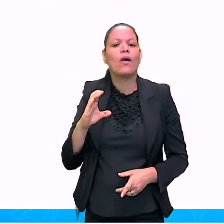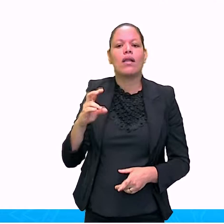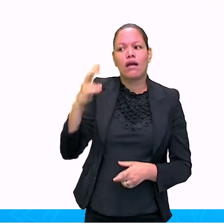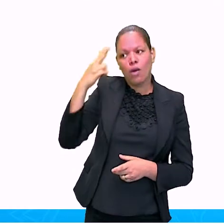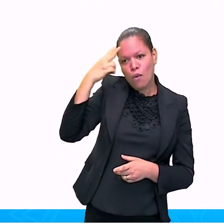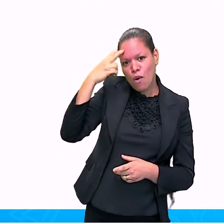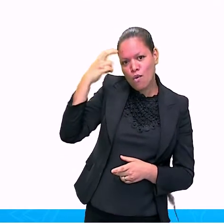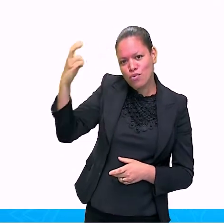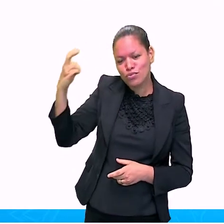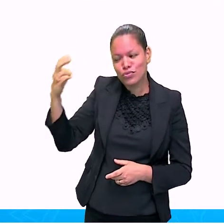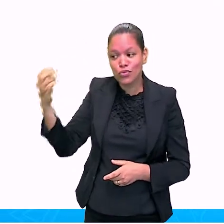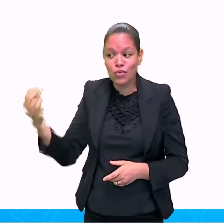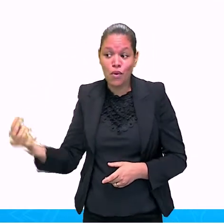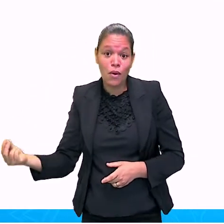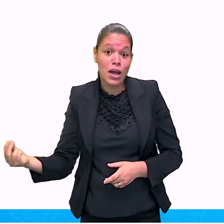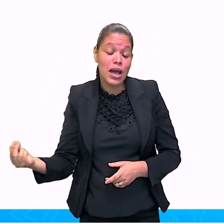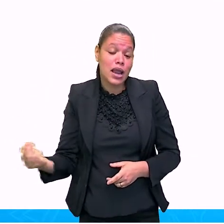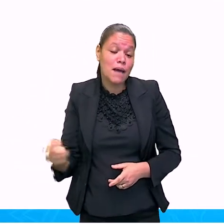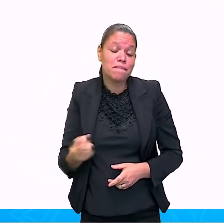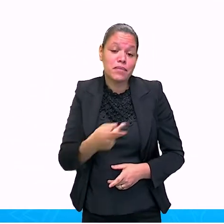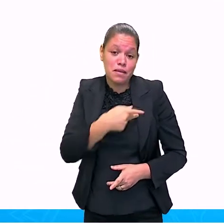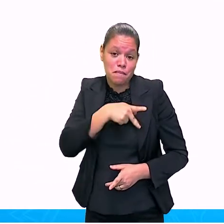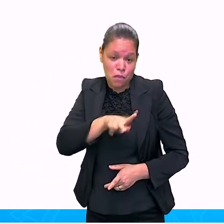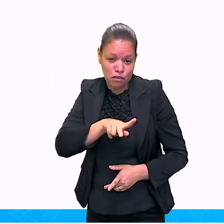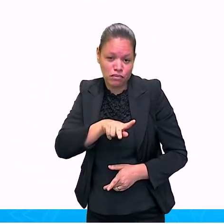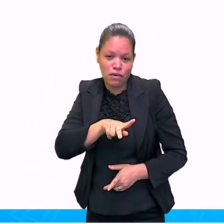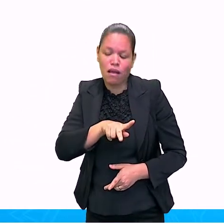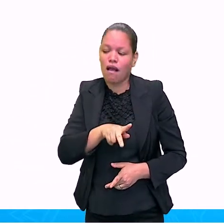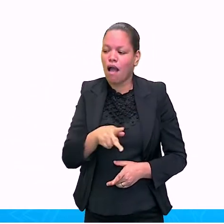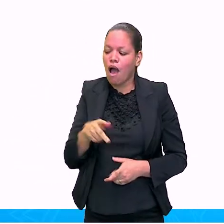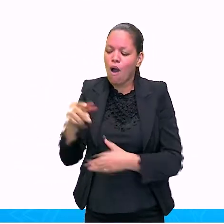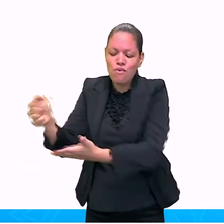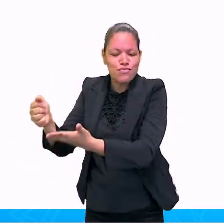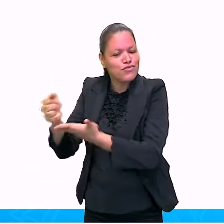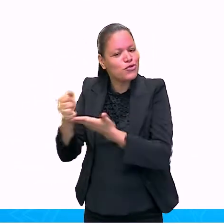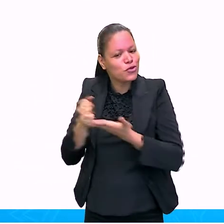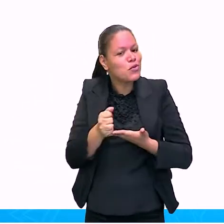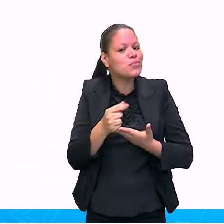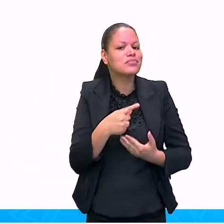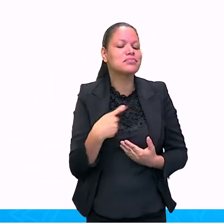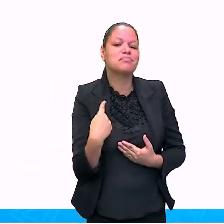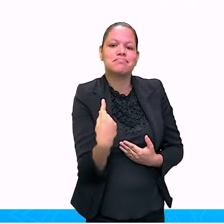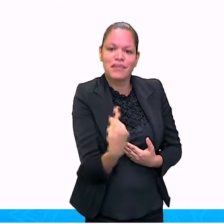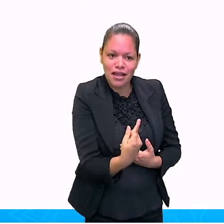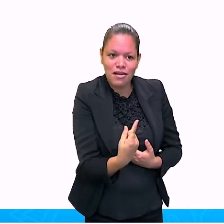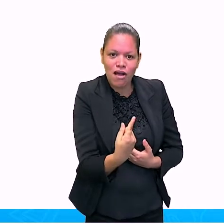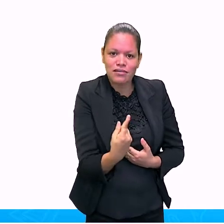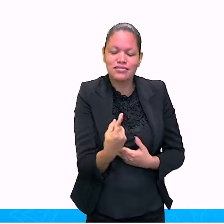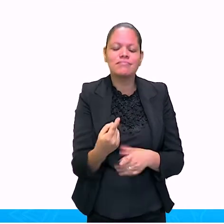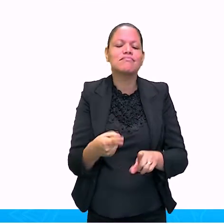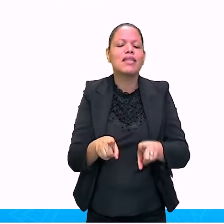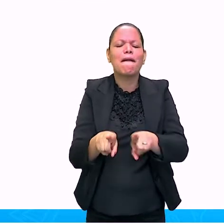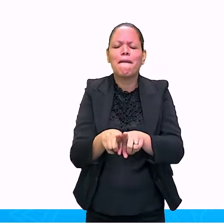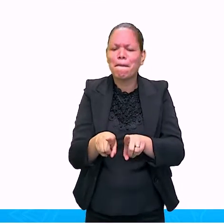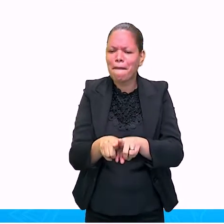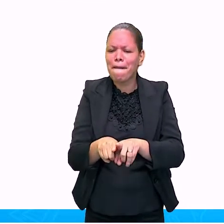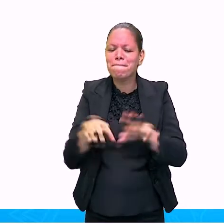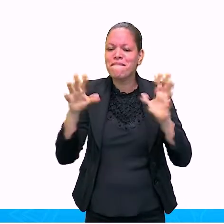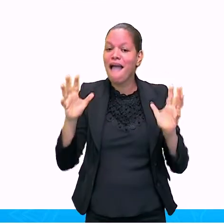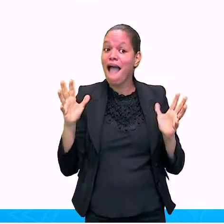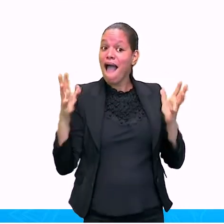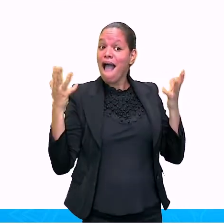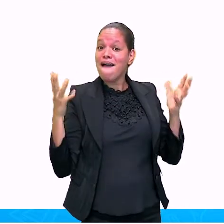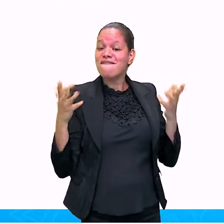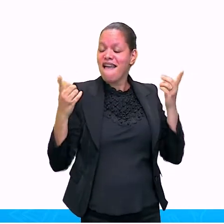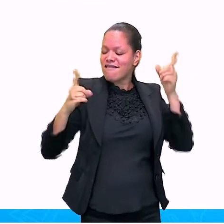dos índios. Outra questão também que a gente acha que não é, mas é a festa do carnaval e a festa junina. Lá em